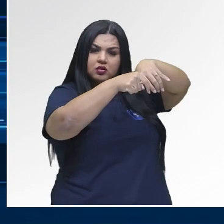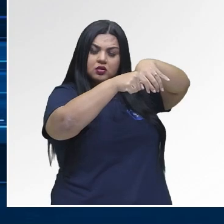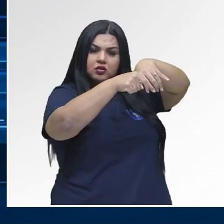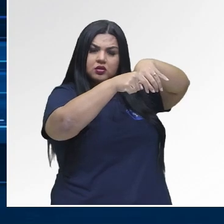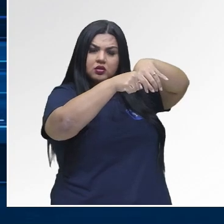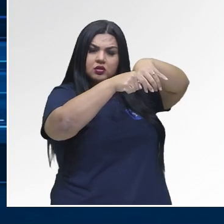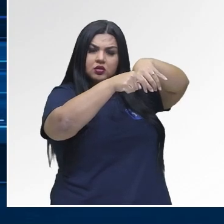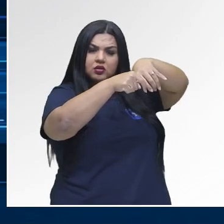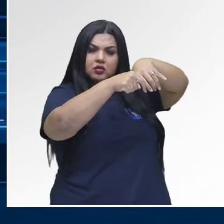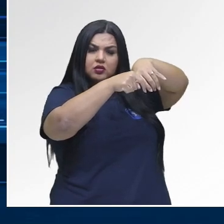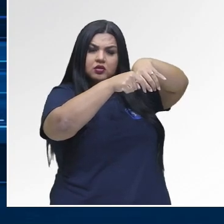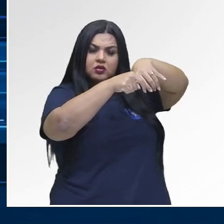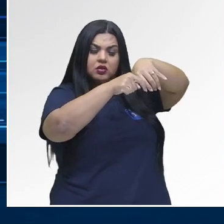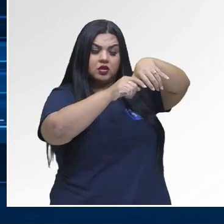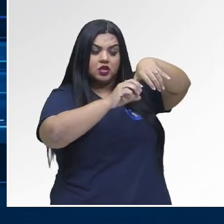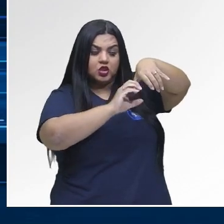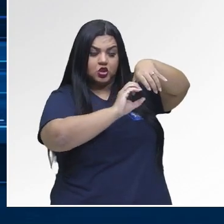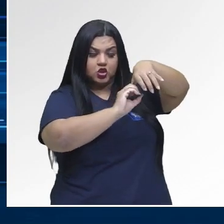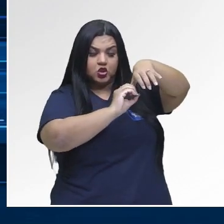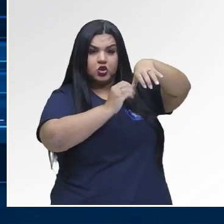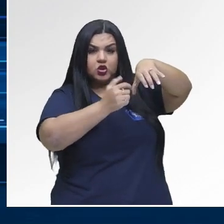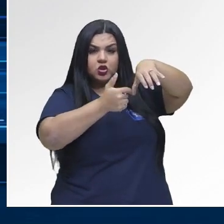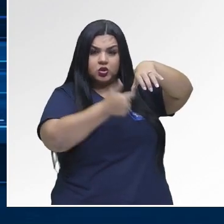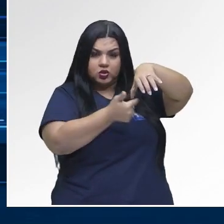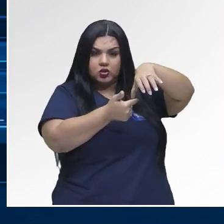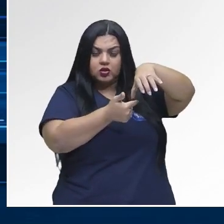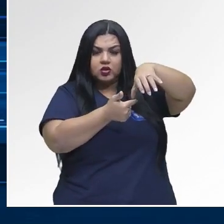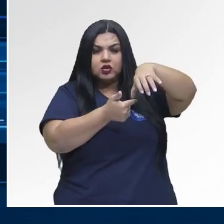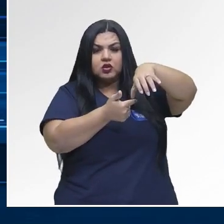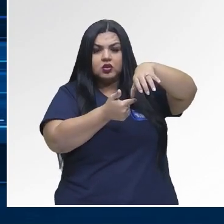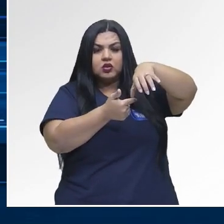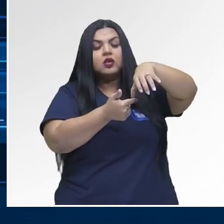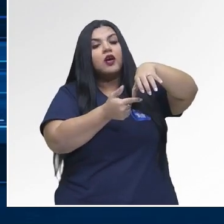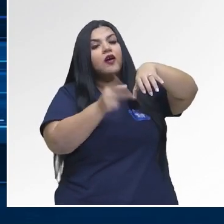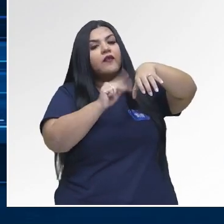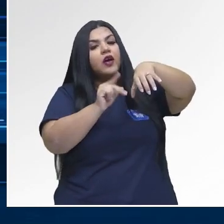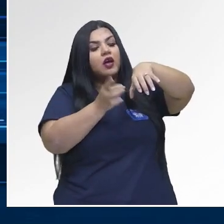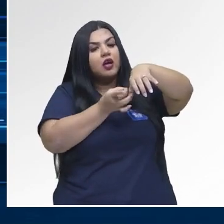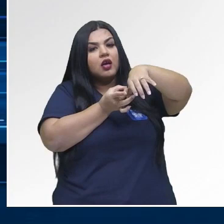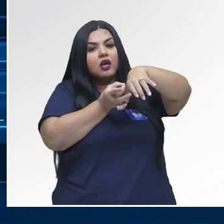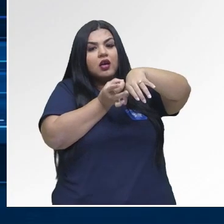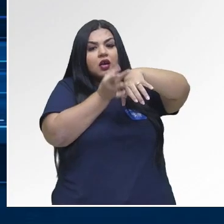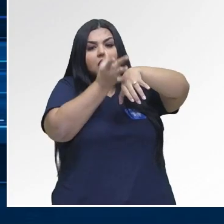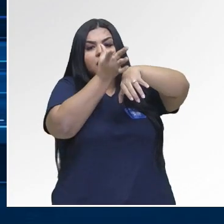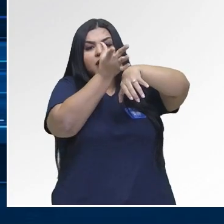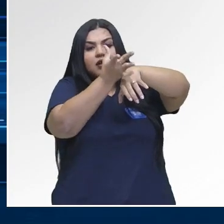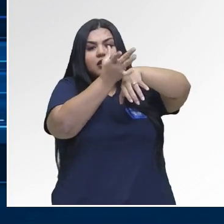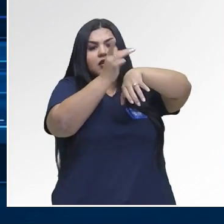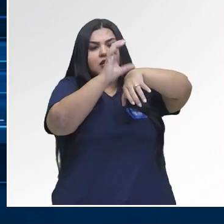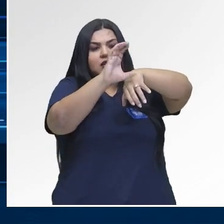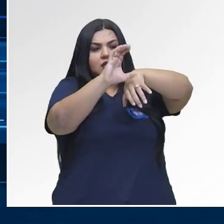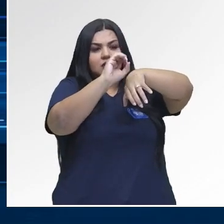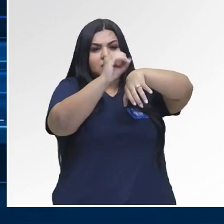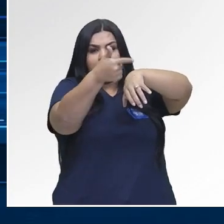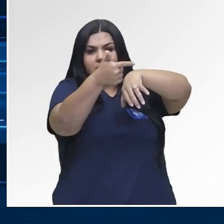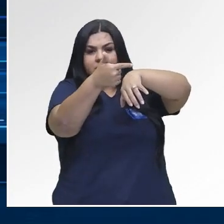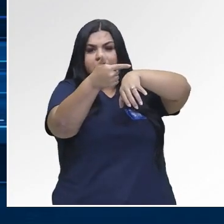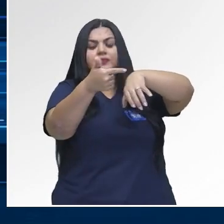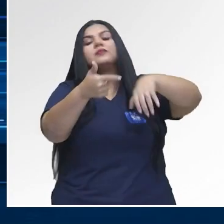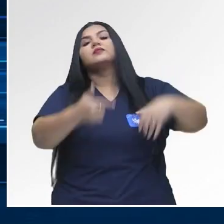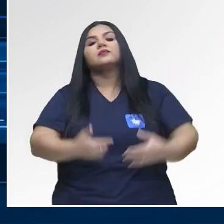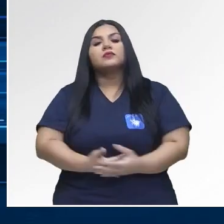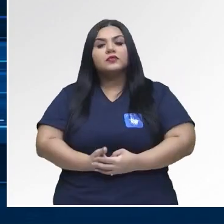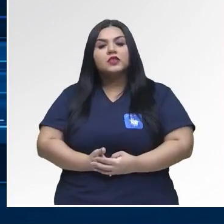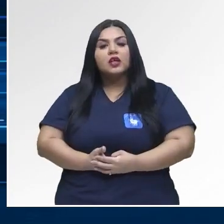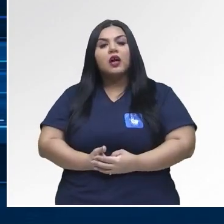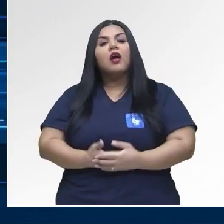quê? Oxigênio, certo? E vão liberar gás carbônico. Então, elas